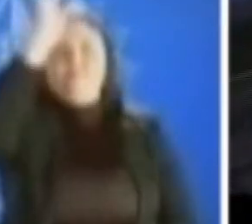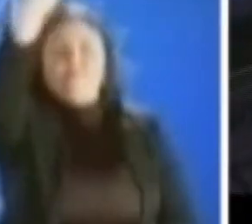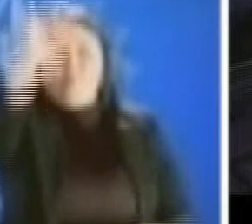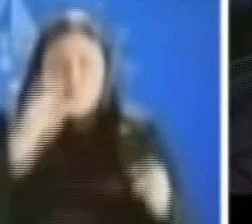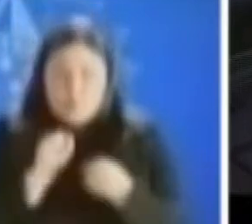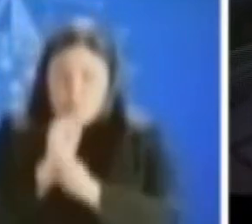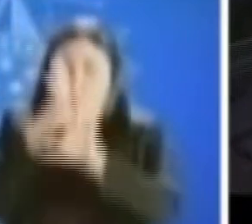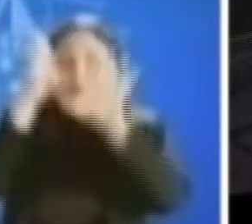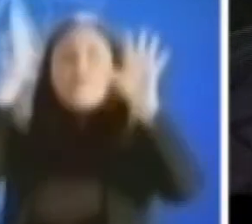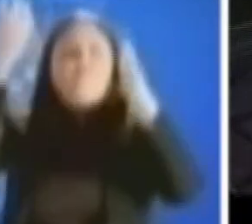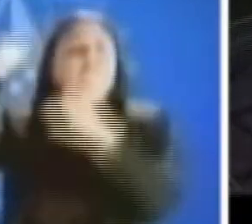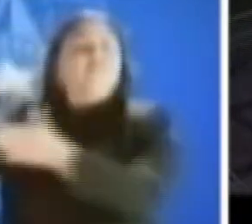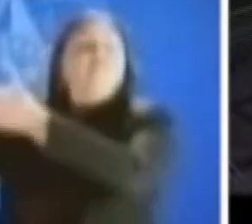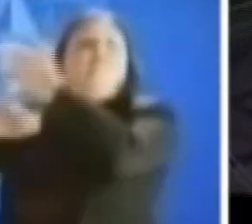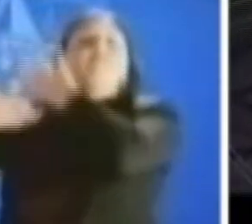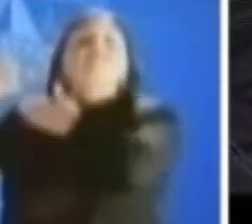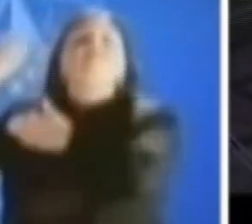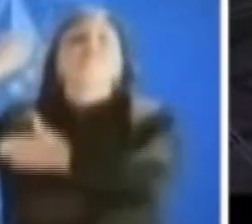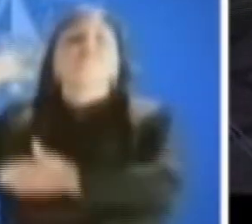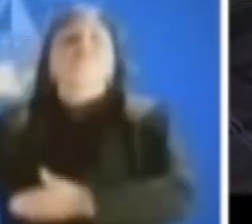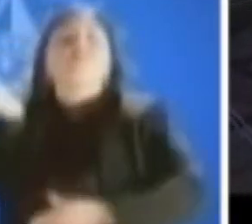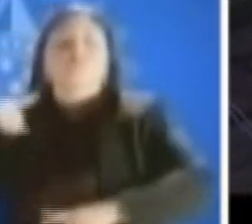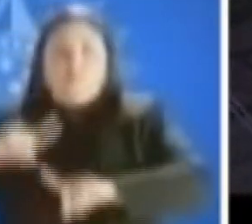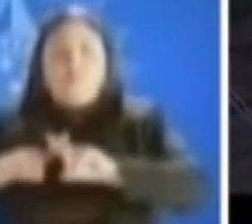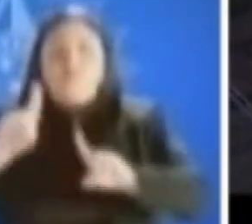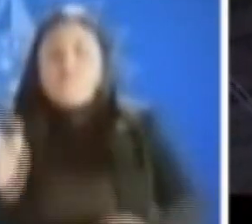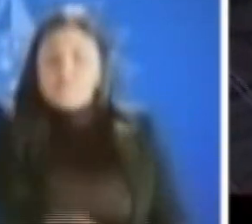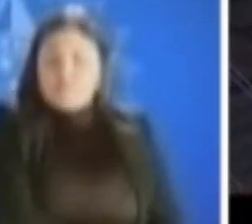por Vitória no passado